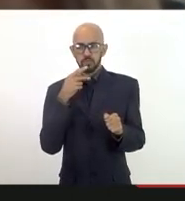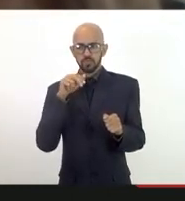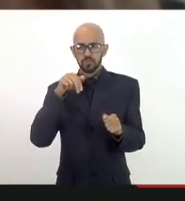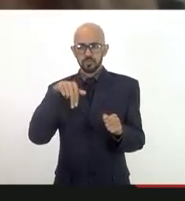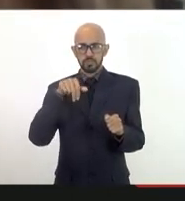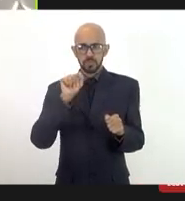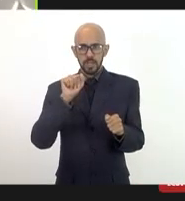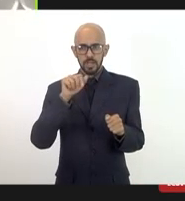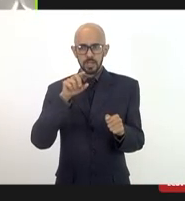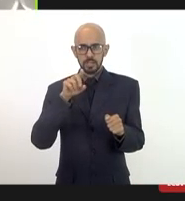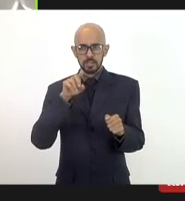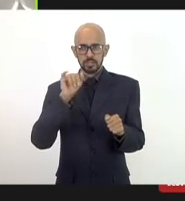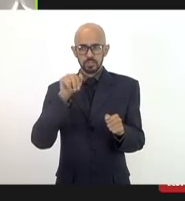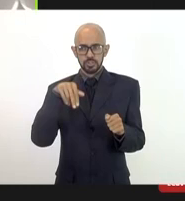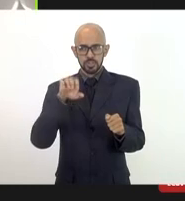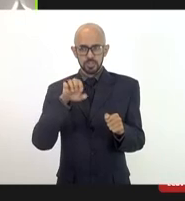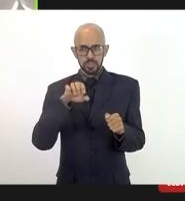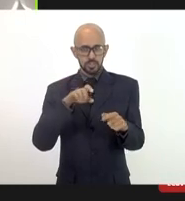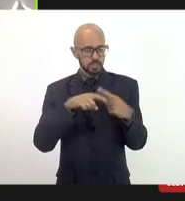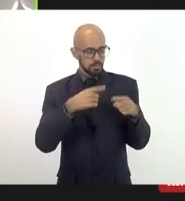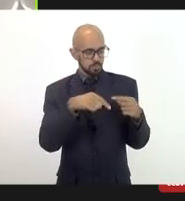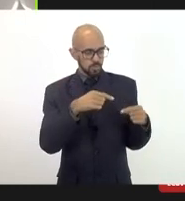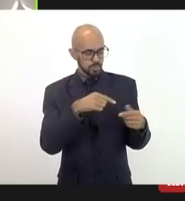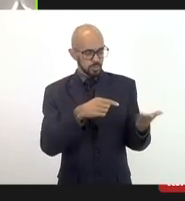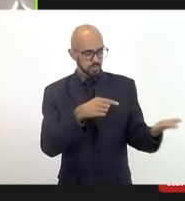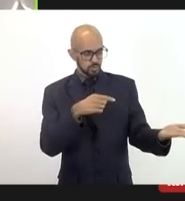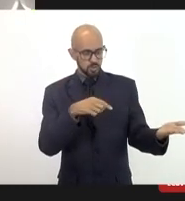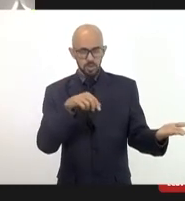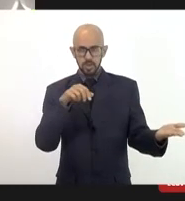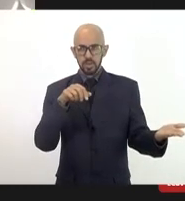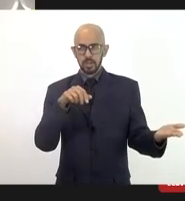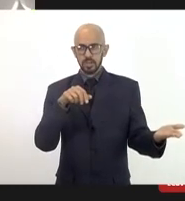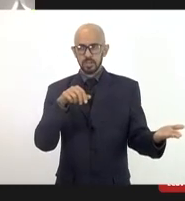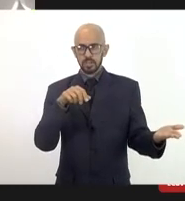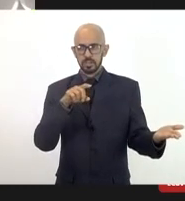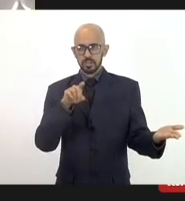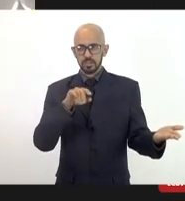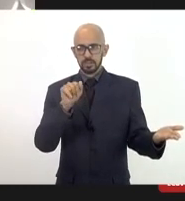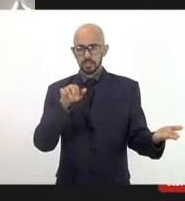Nadine, depois da senhora, dona Zaira. Só um minutinho, por favor.